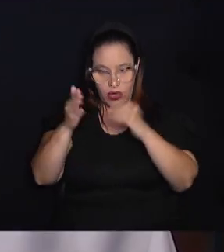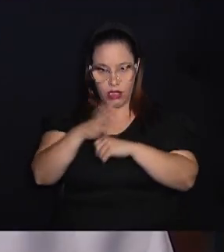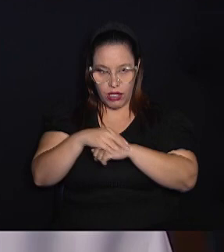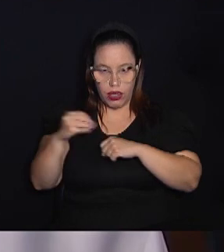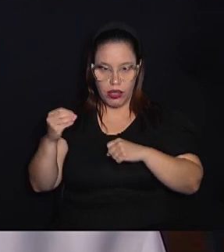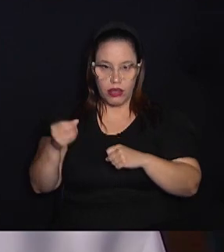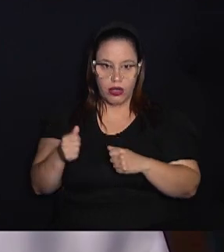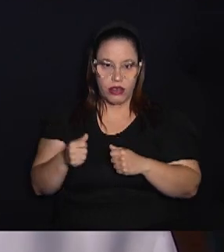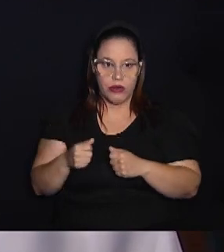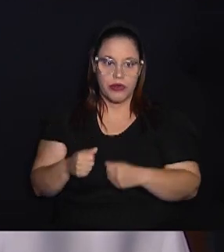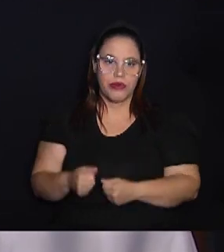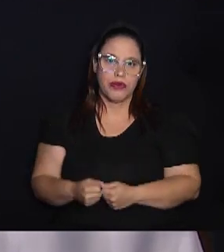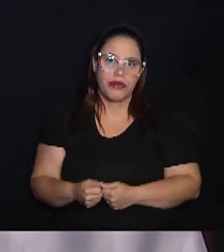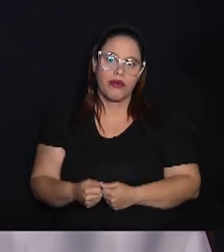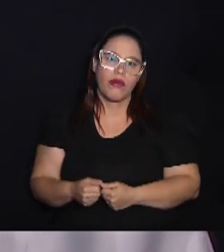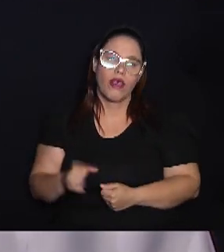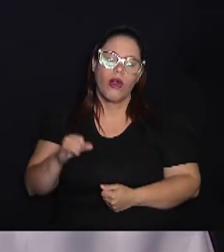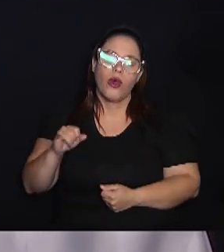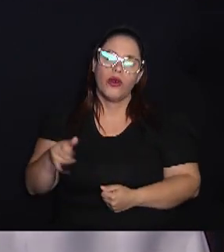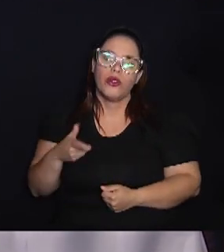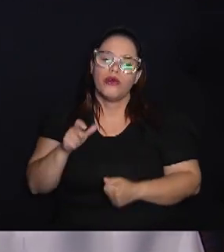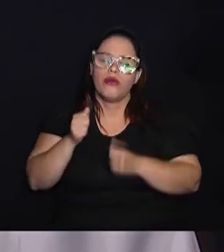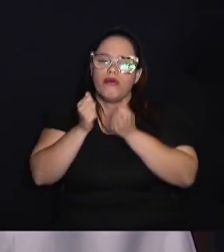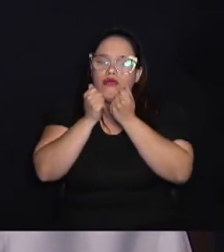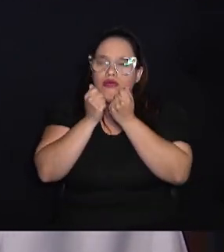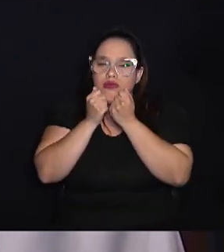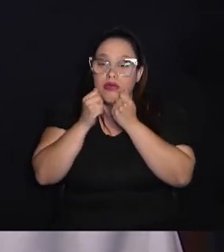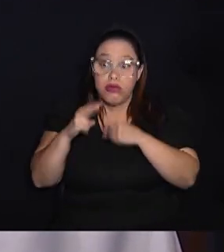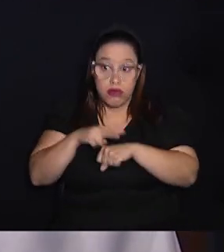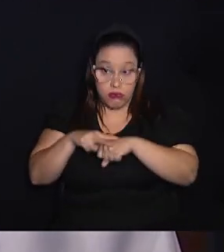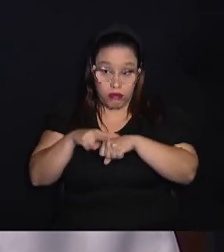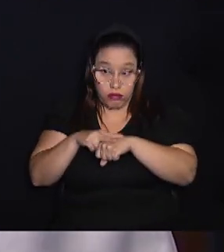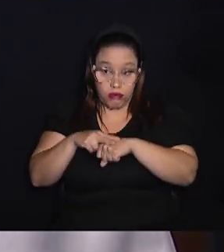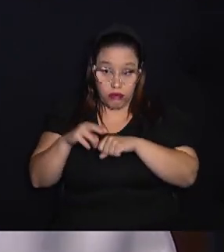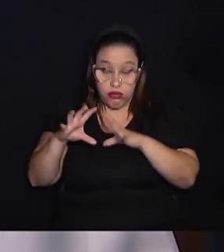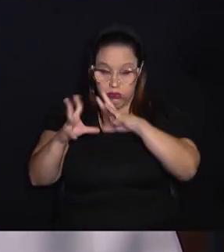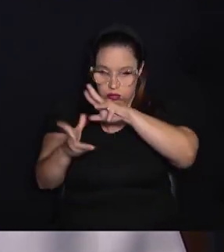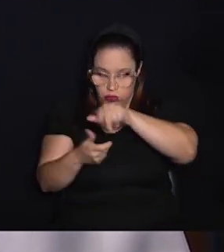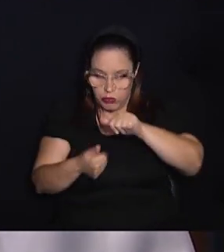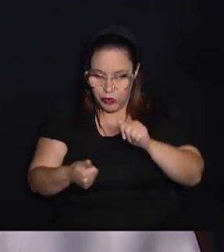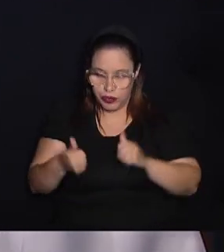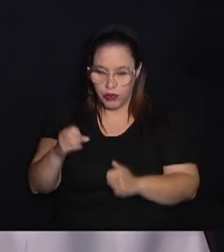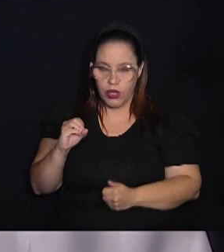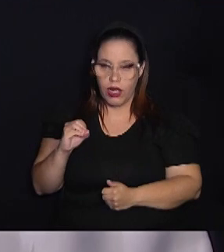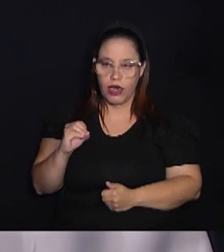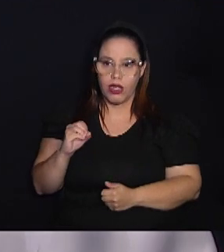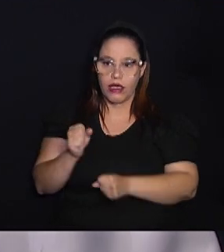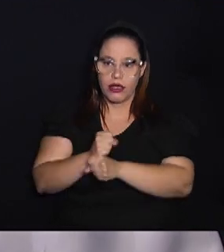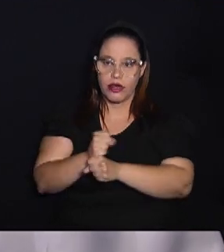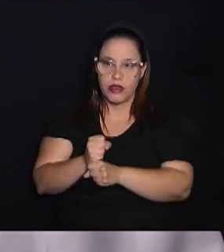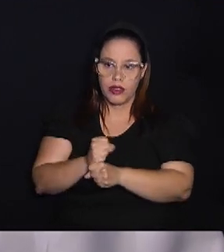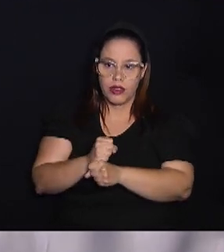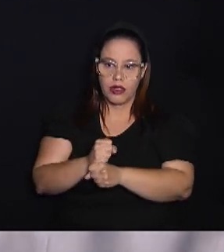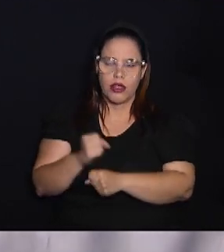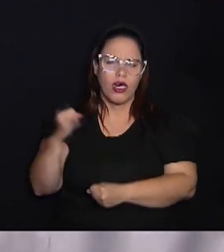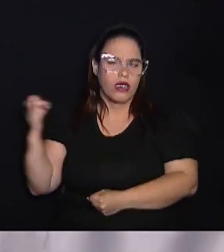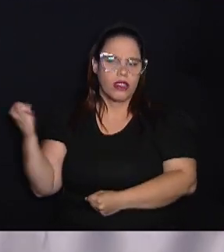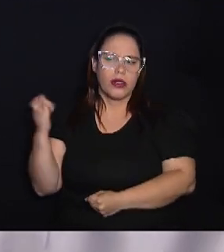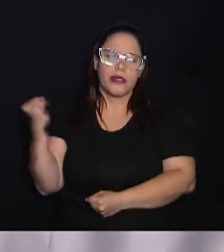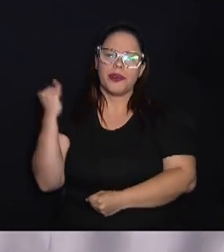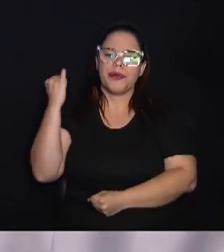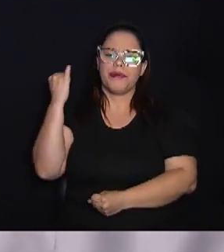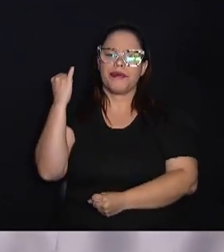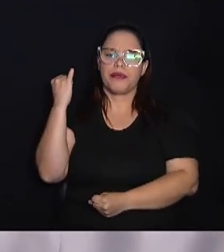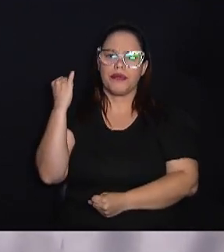Julho Verde é uma campanha mundial, não é apenas no Brasil. Nós estamos completando 10 anos da campanha. E a sua importância